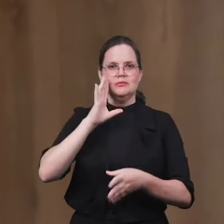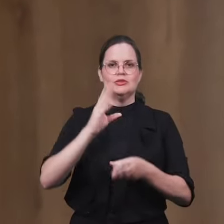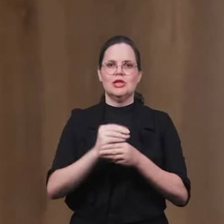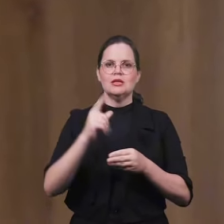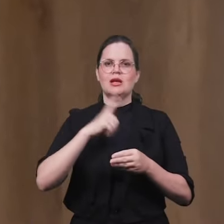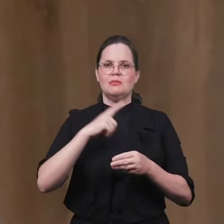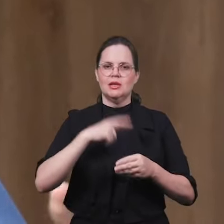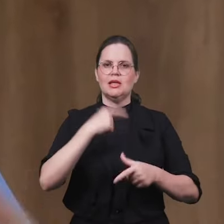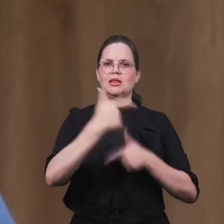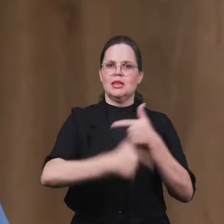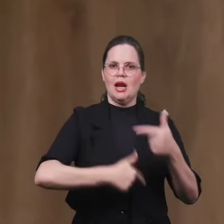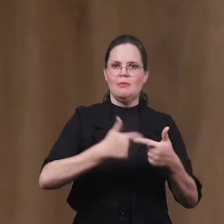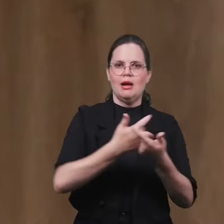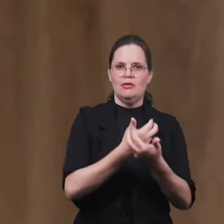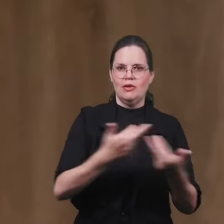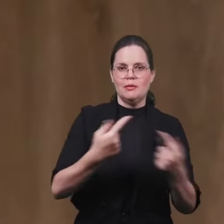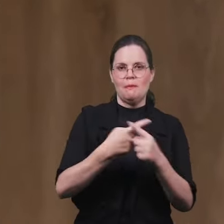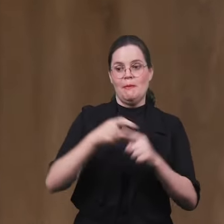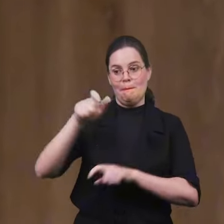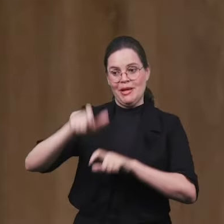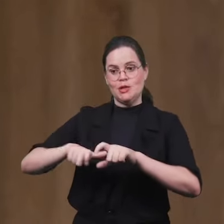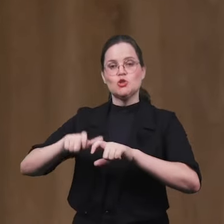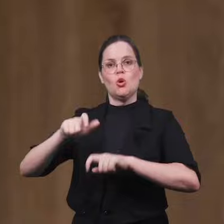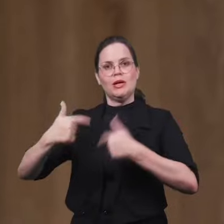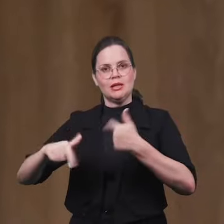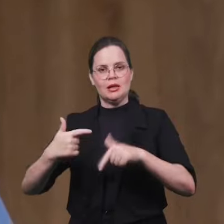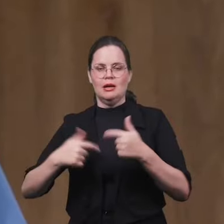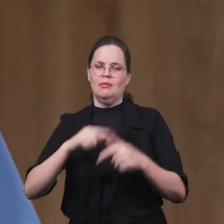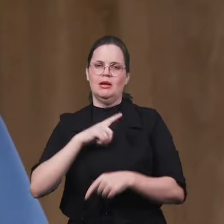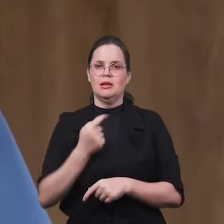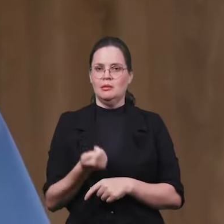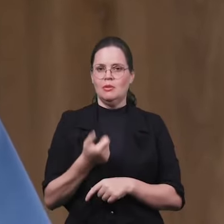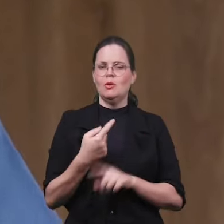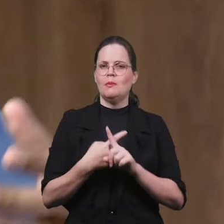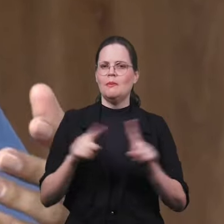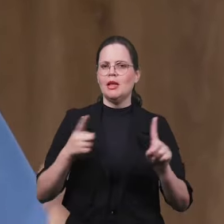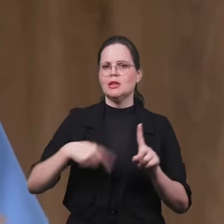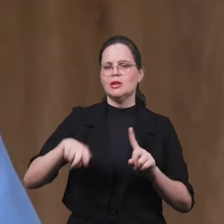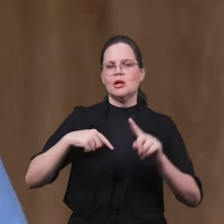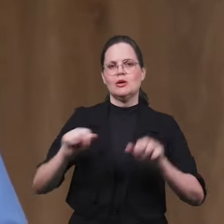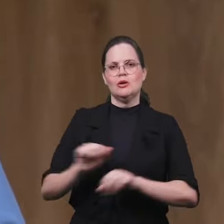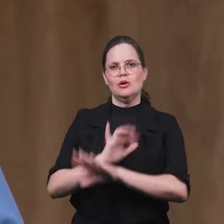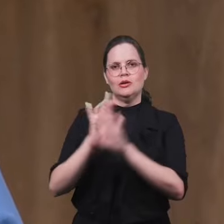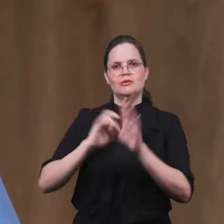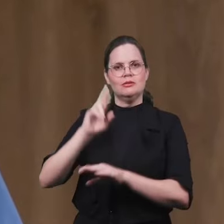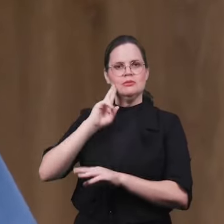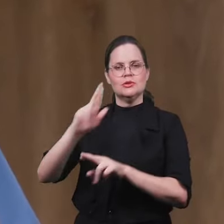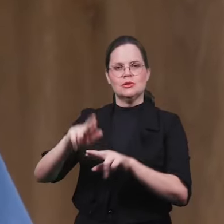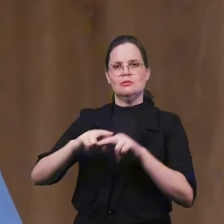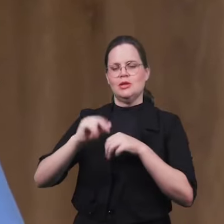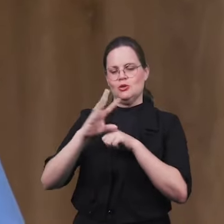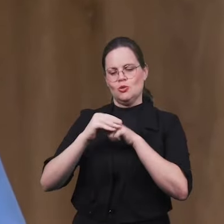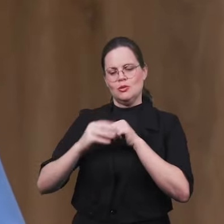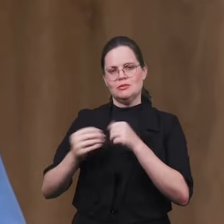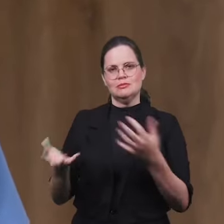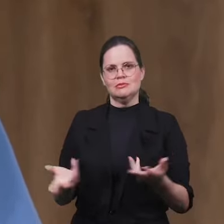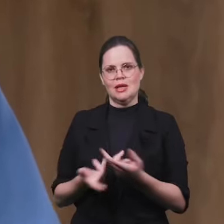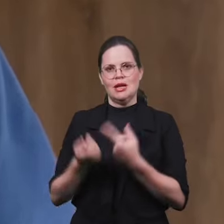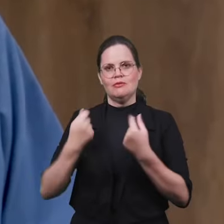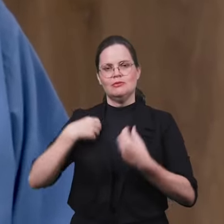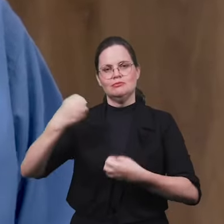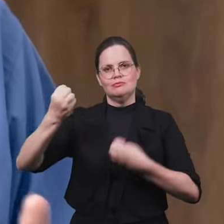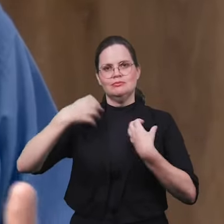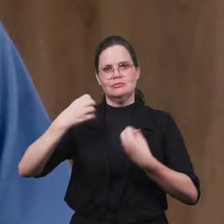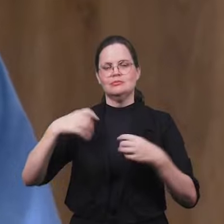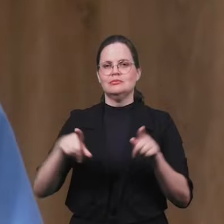grande, mas poucos são os obreiros, poucos são os ceifeiros. E glorificamos ao Senhor por esse